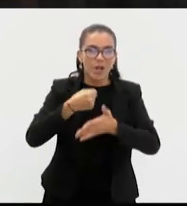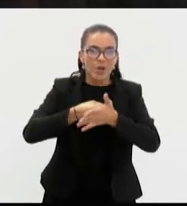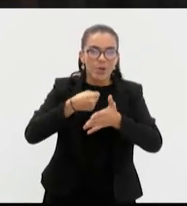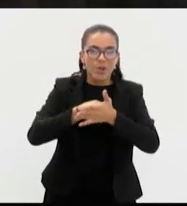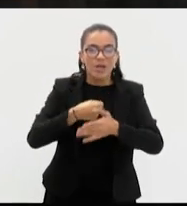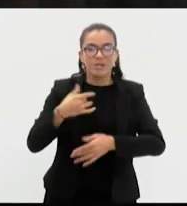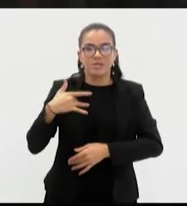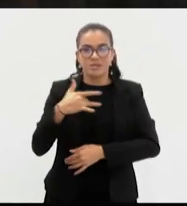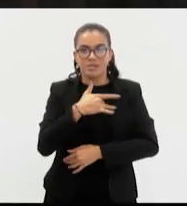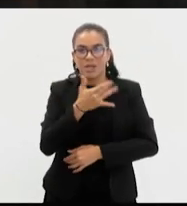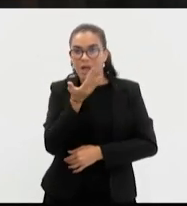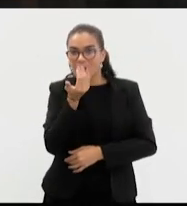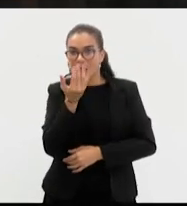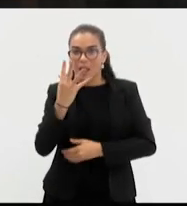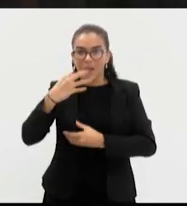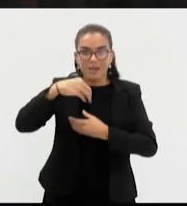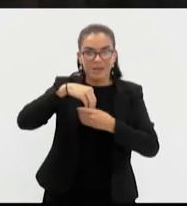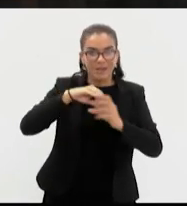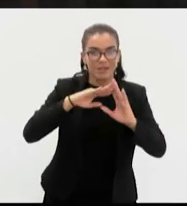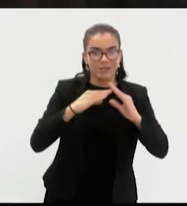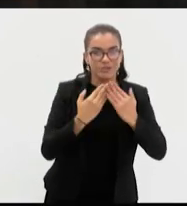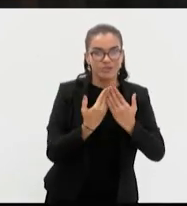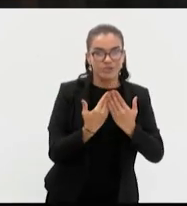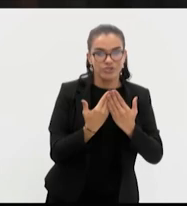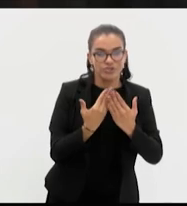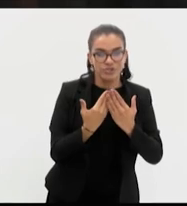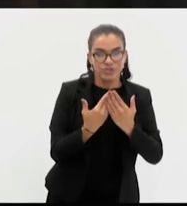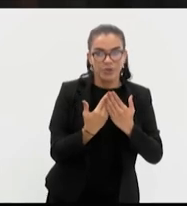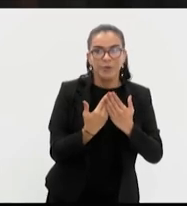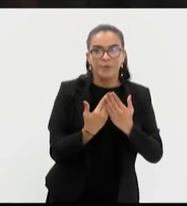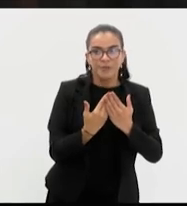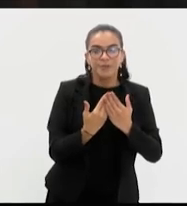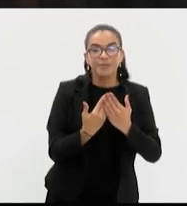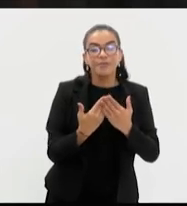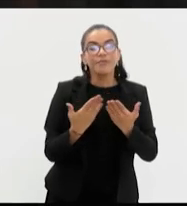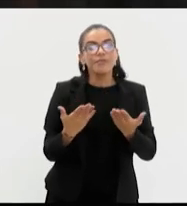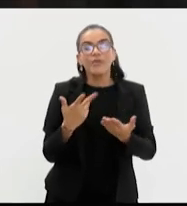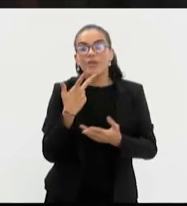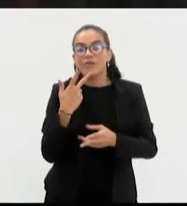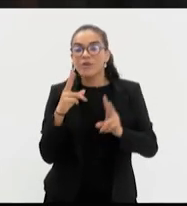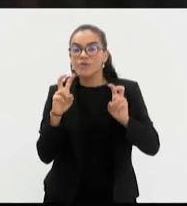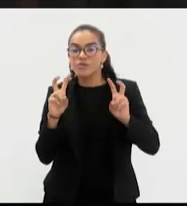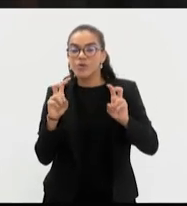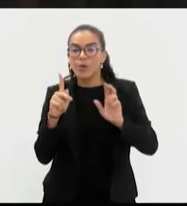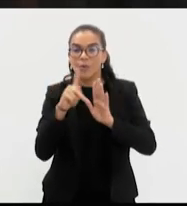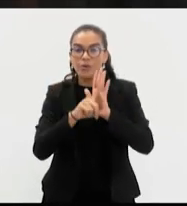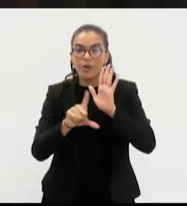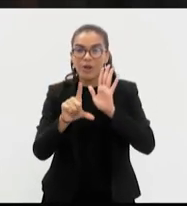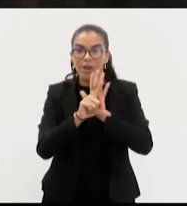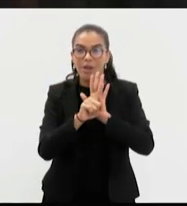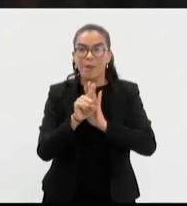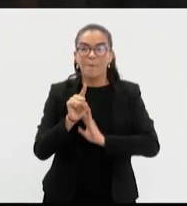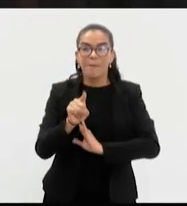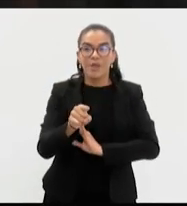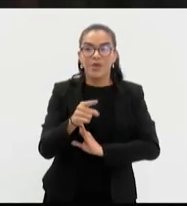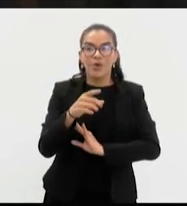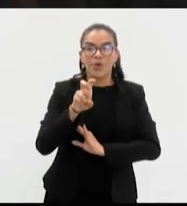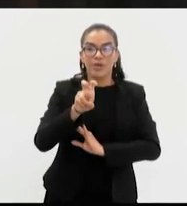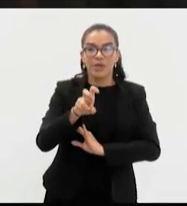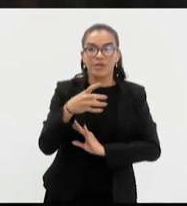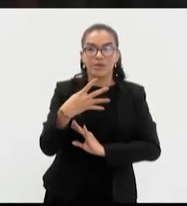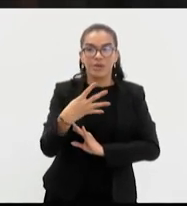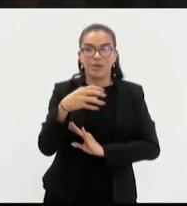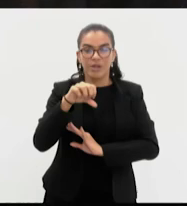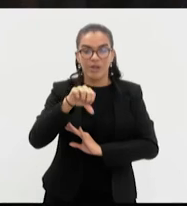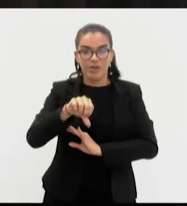alimentar nas escolas e aí falo sobre o PL 1400 1549